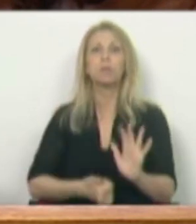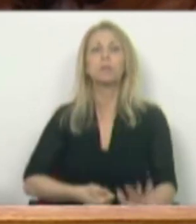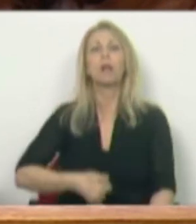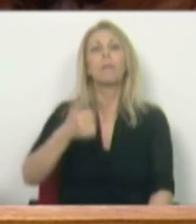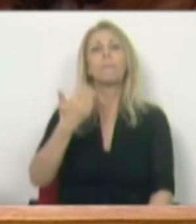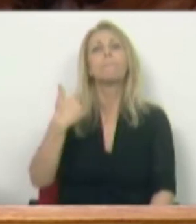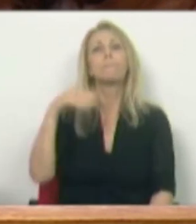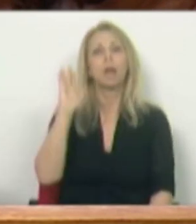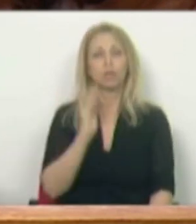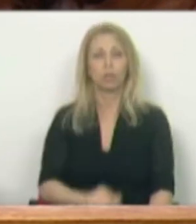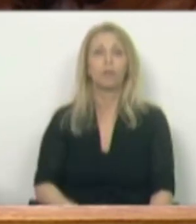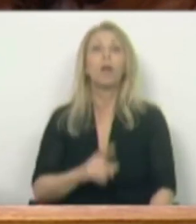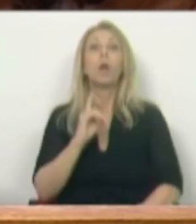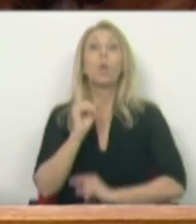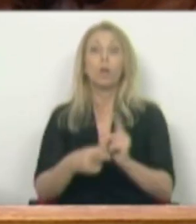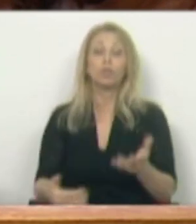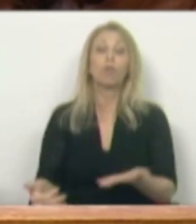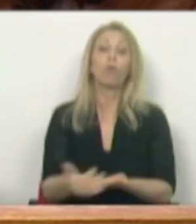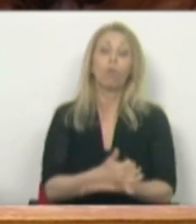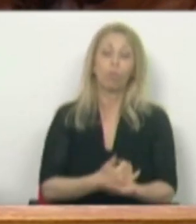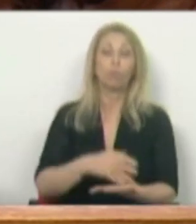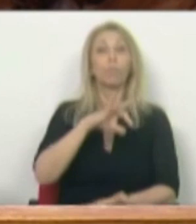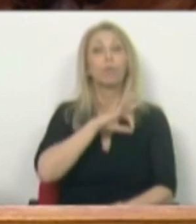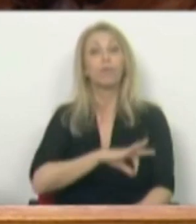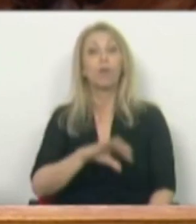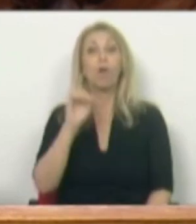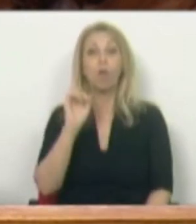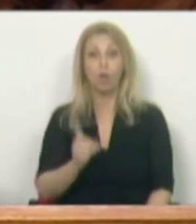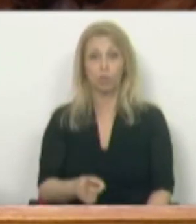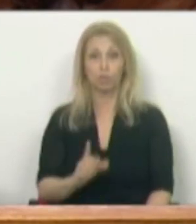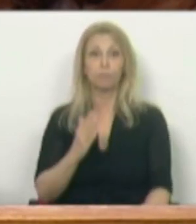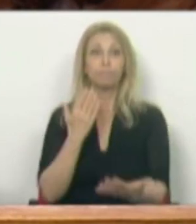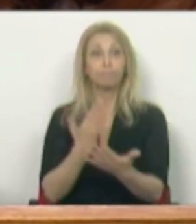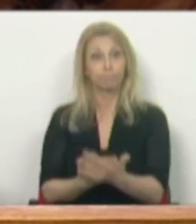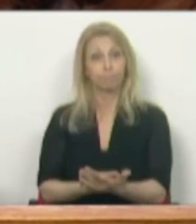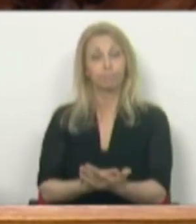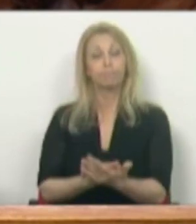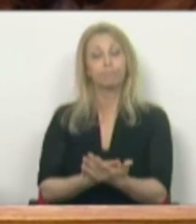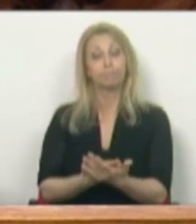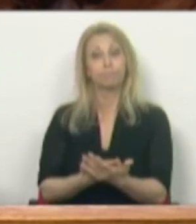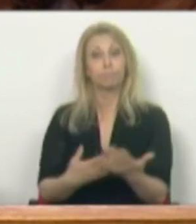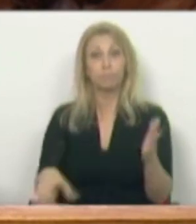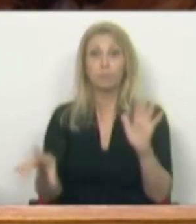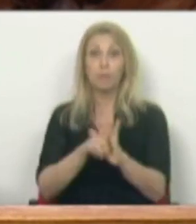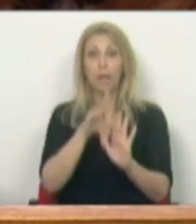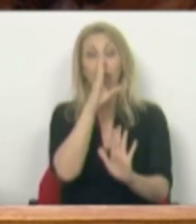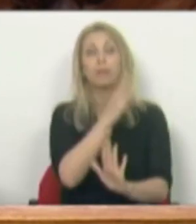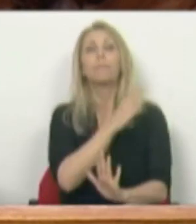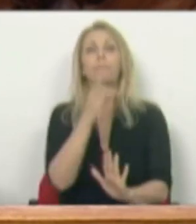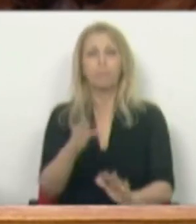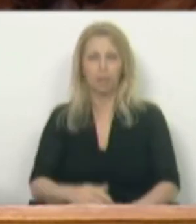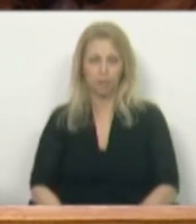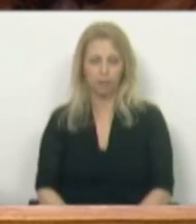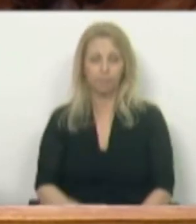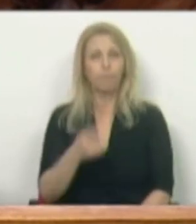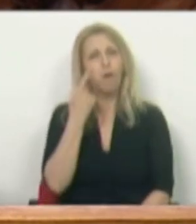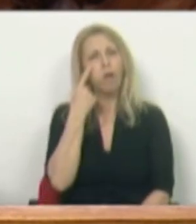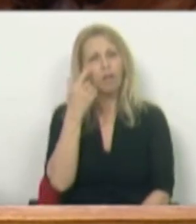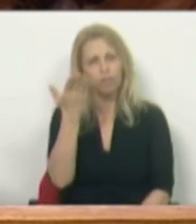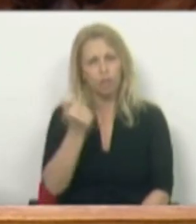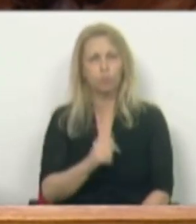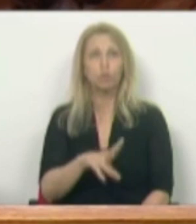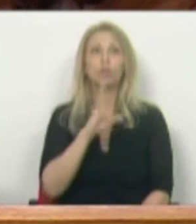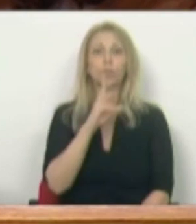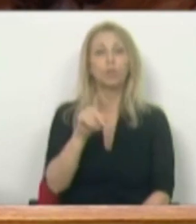quais são os meios, quais são os profissionais para colocar no terreno esta lei. Mas vejamos a resposta do Sr. Ministro. O Sr.